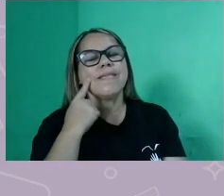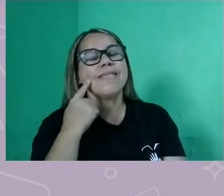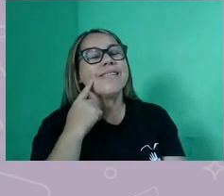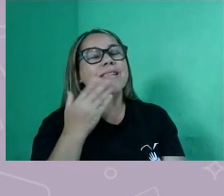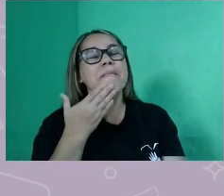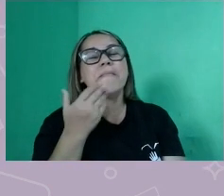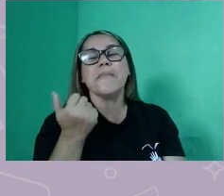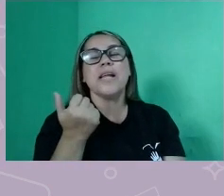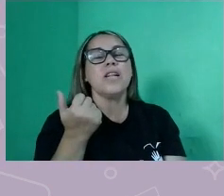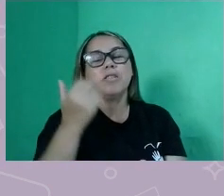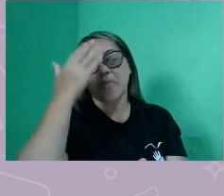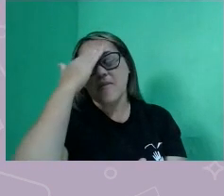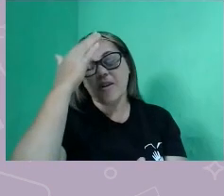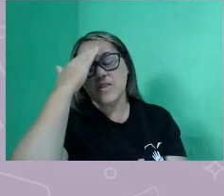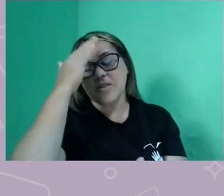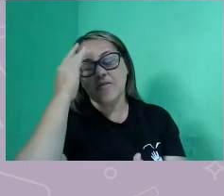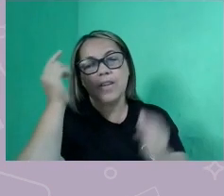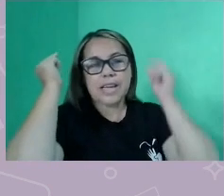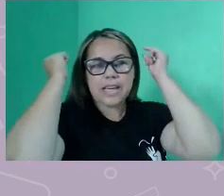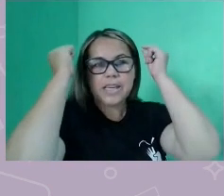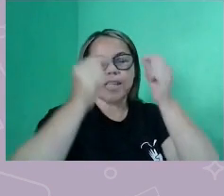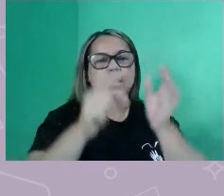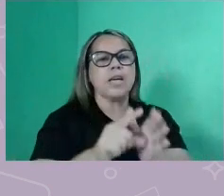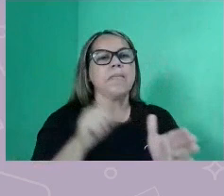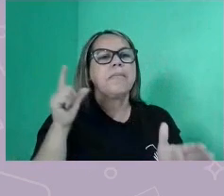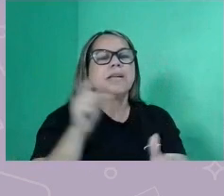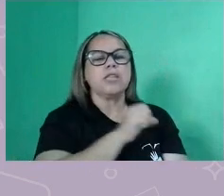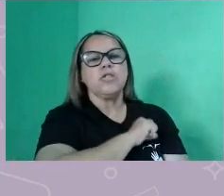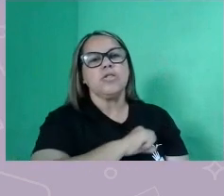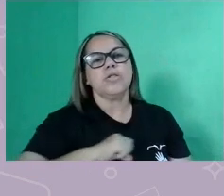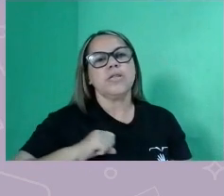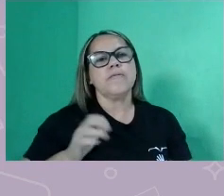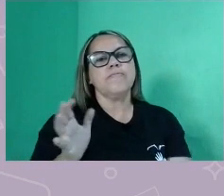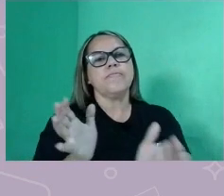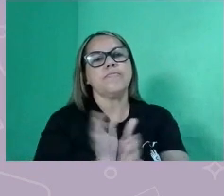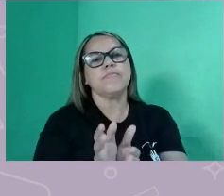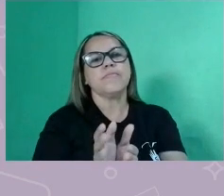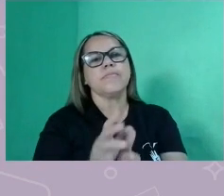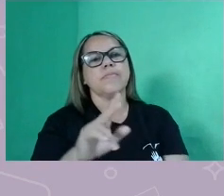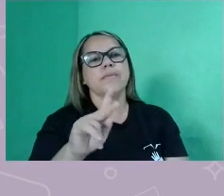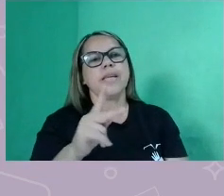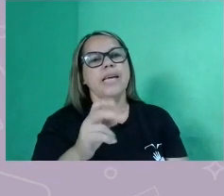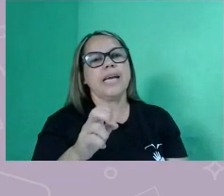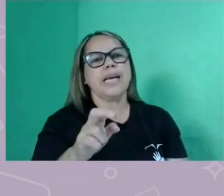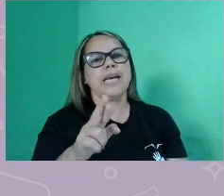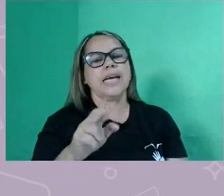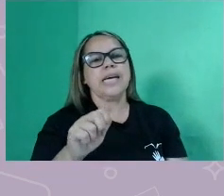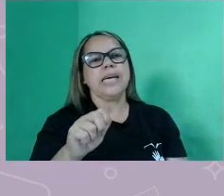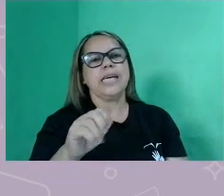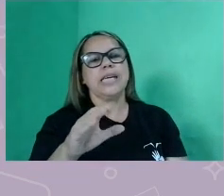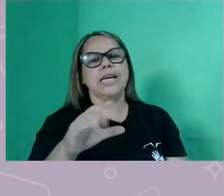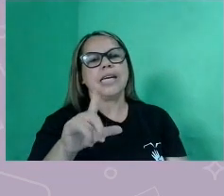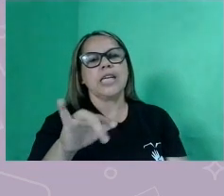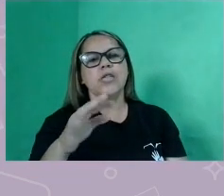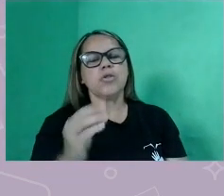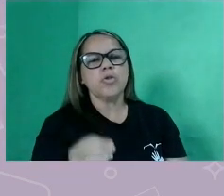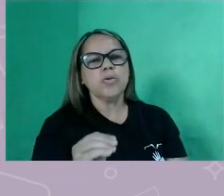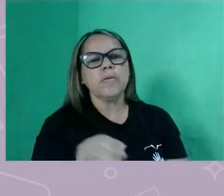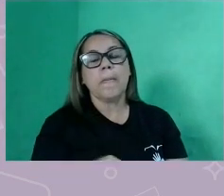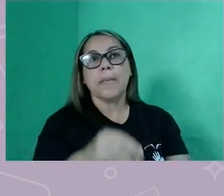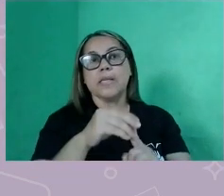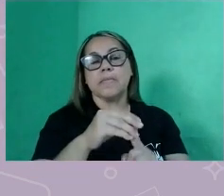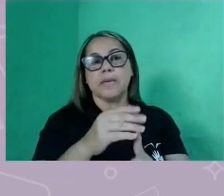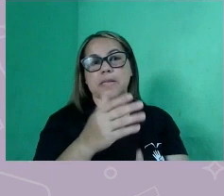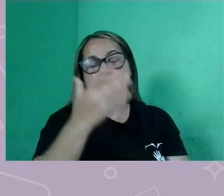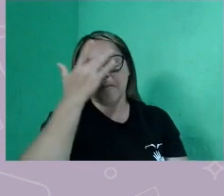grega pré-socrática Heráclito um dos principais nomes da filosofia entrega antiga para